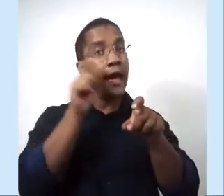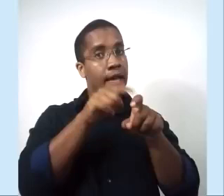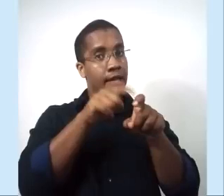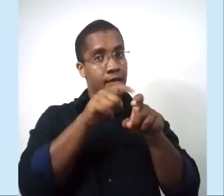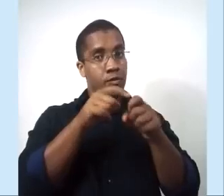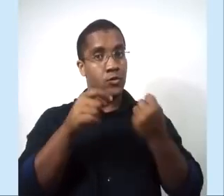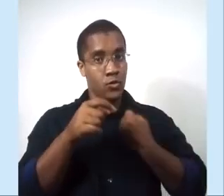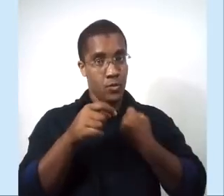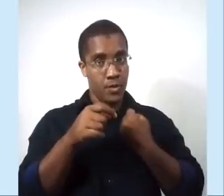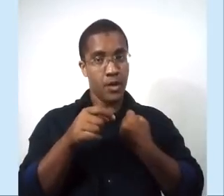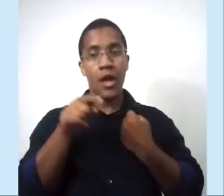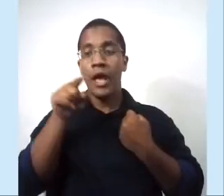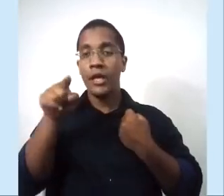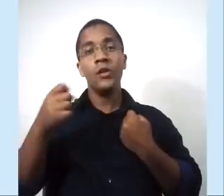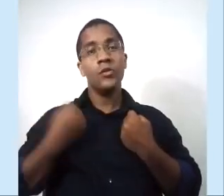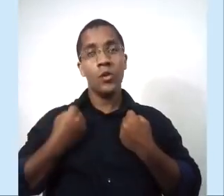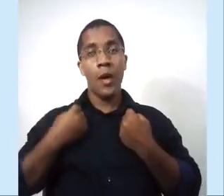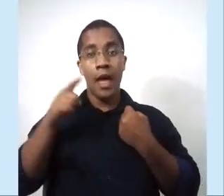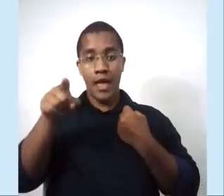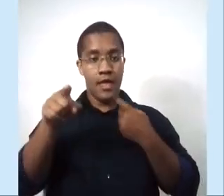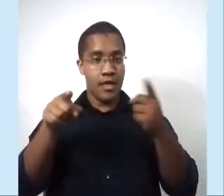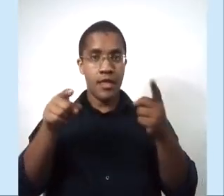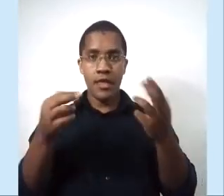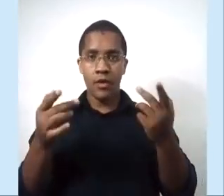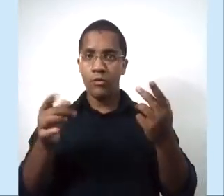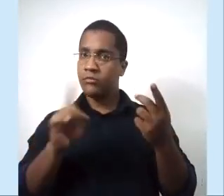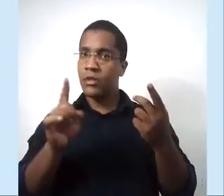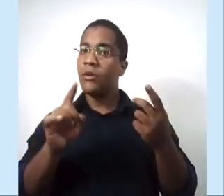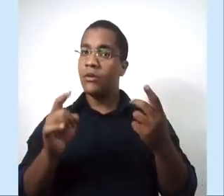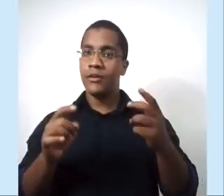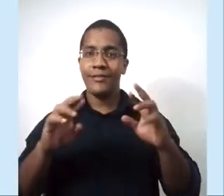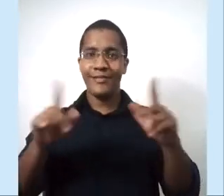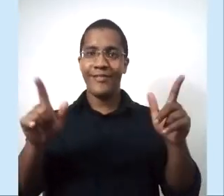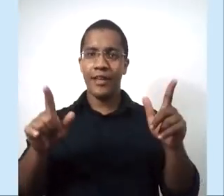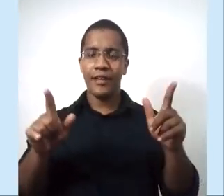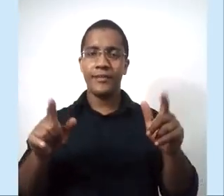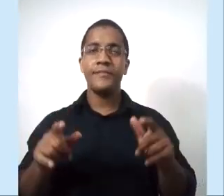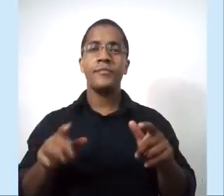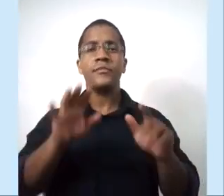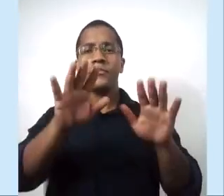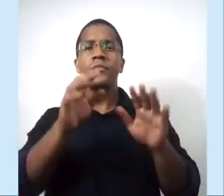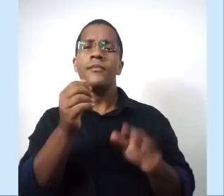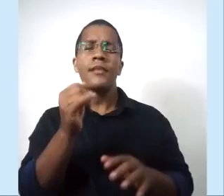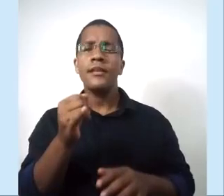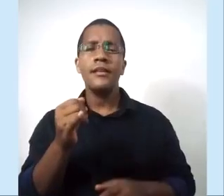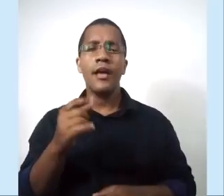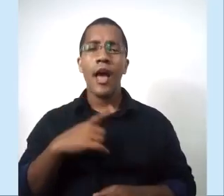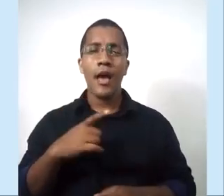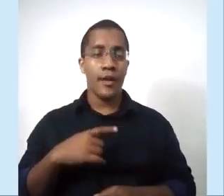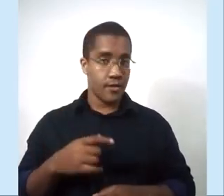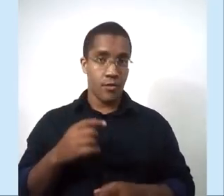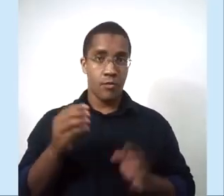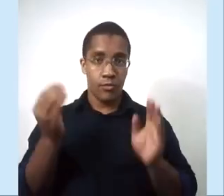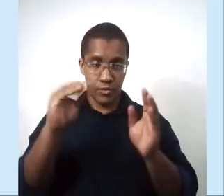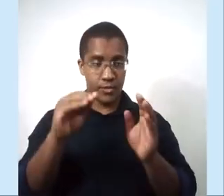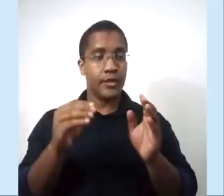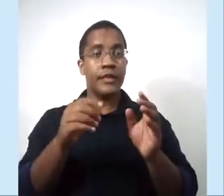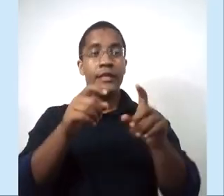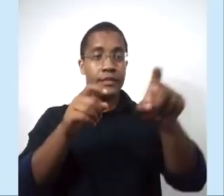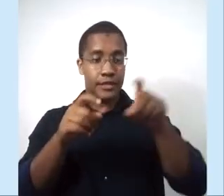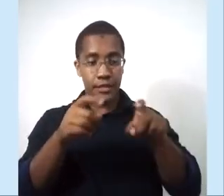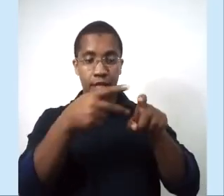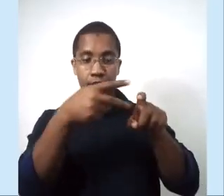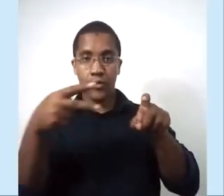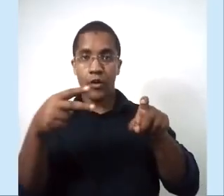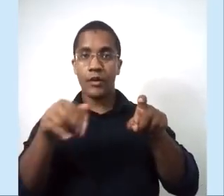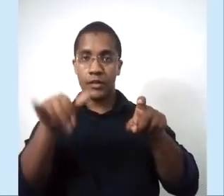números diferentes. Só passa a ser igual se eu disser que X é igual a Y. Aí sim, os dois valores são iguais. Mas se eu